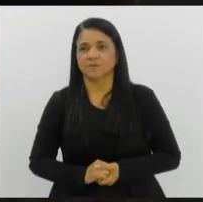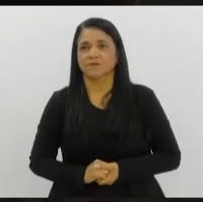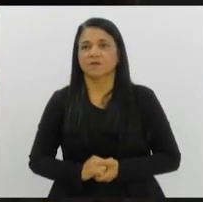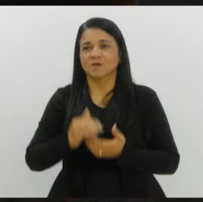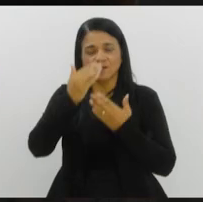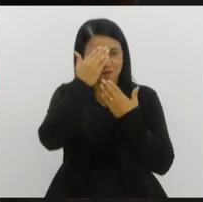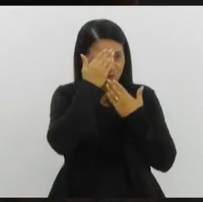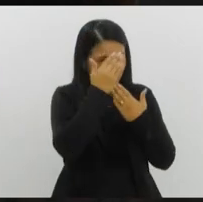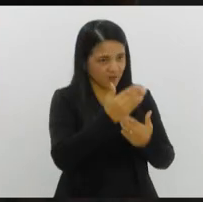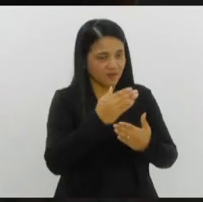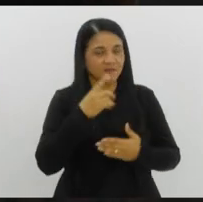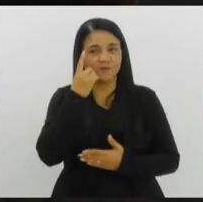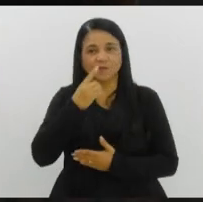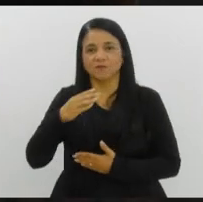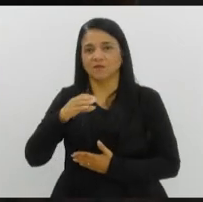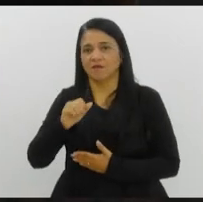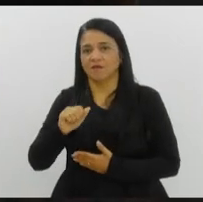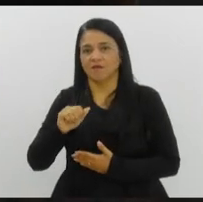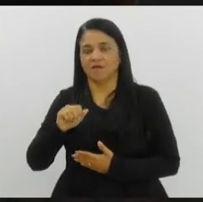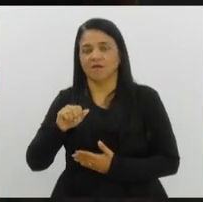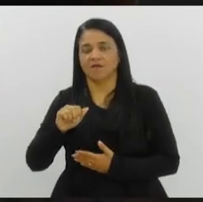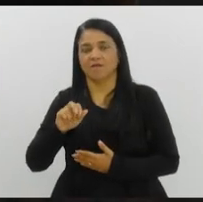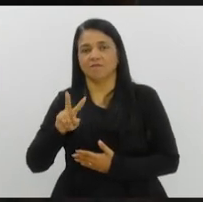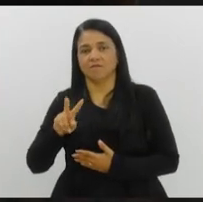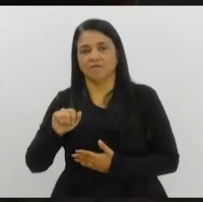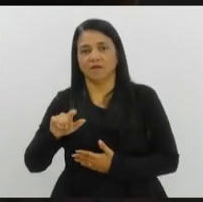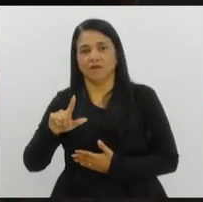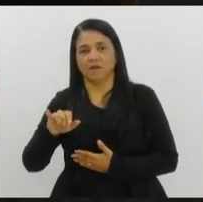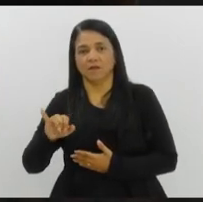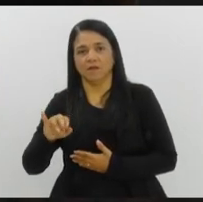Obrigada, Cavalieri. Seja muito bem-vindo.